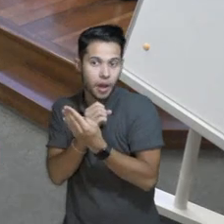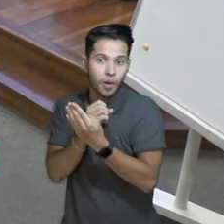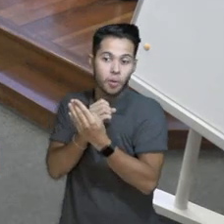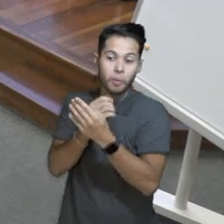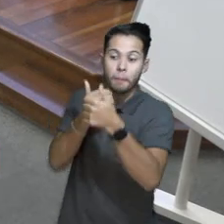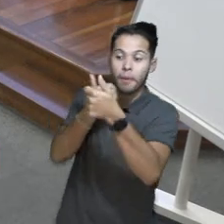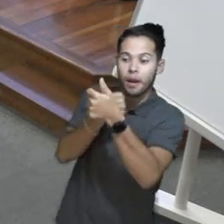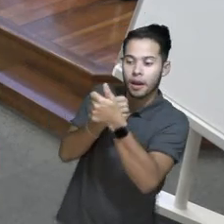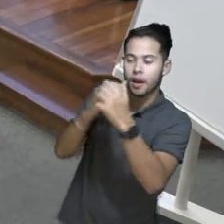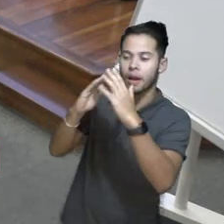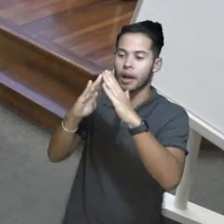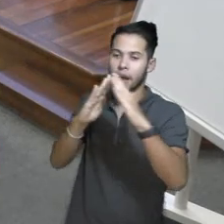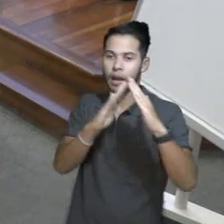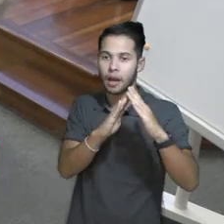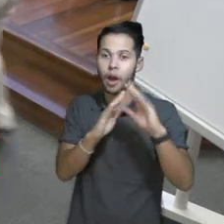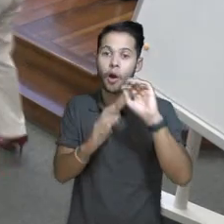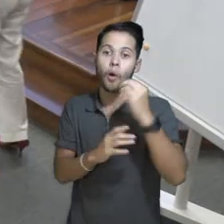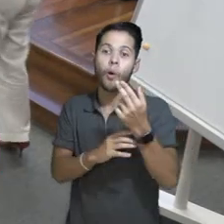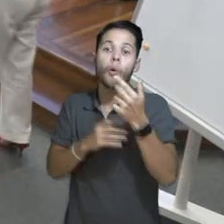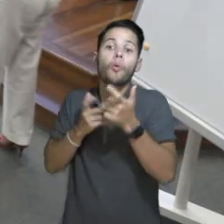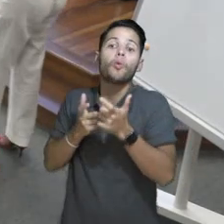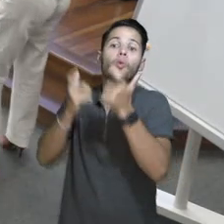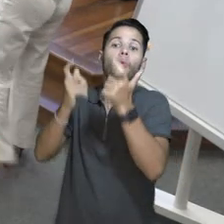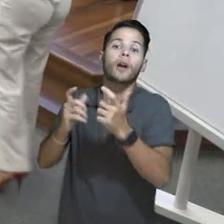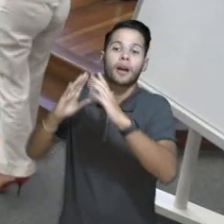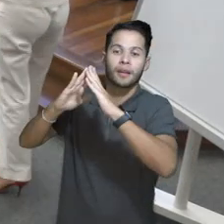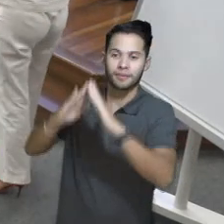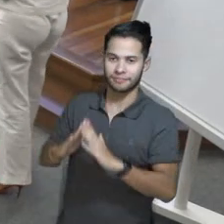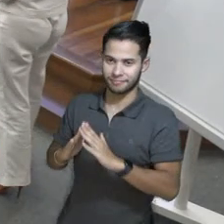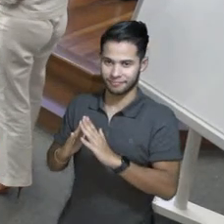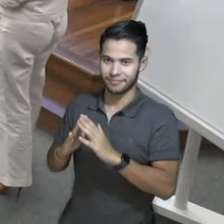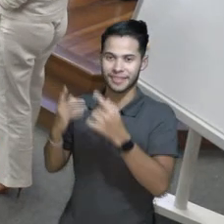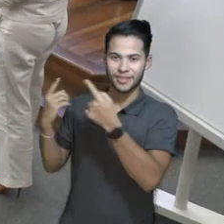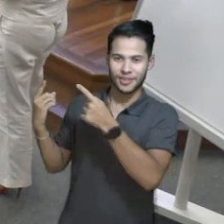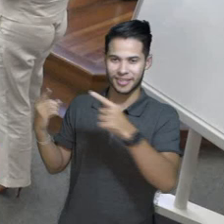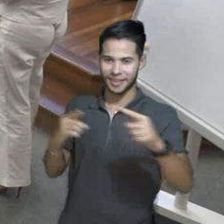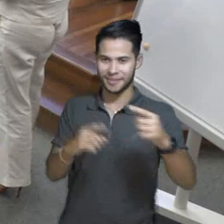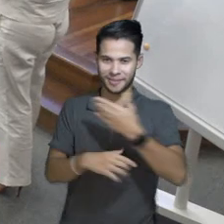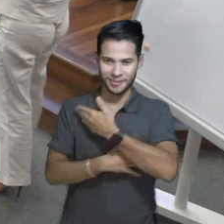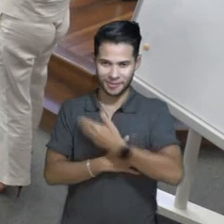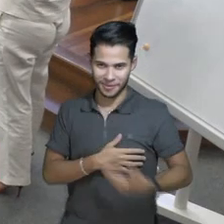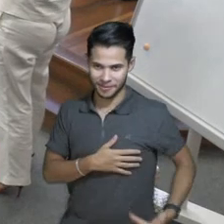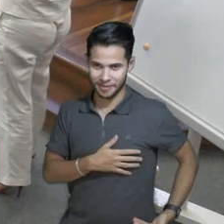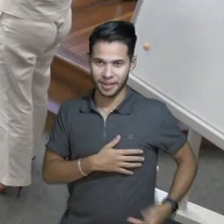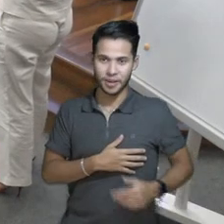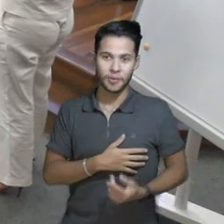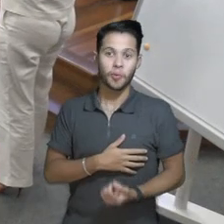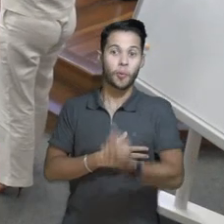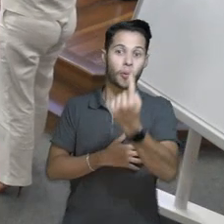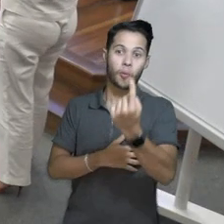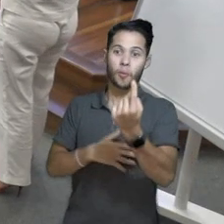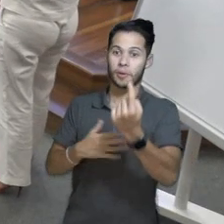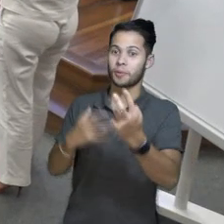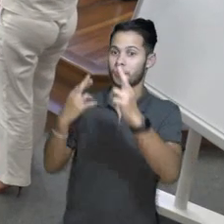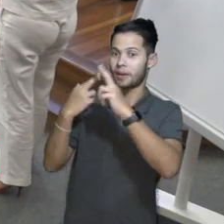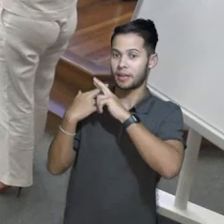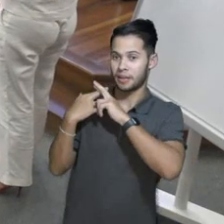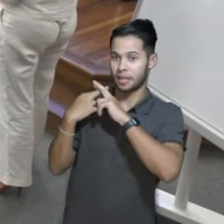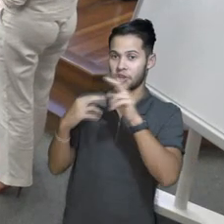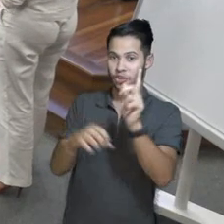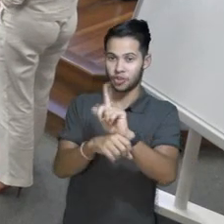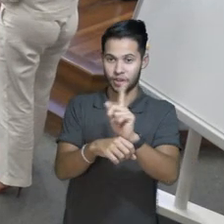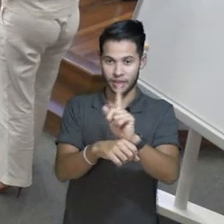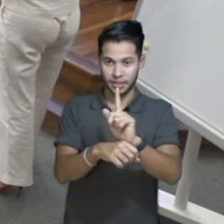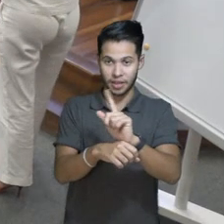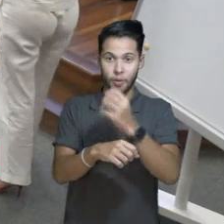morando desafio da ideia do estado e mercado deveriam ser os únicos responsáveis pela gestão dos bens